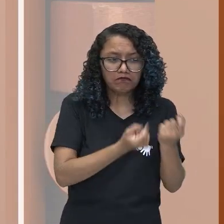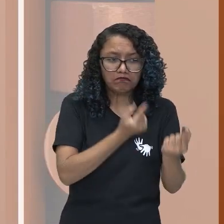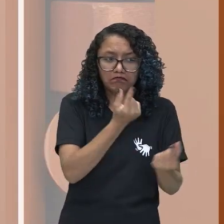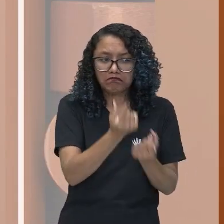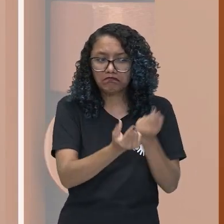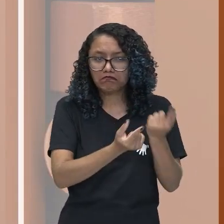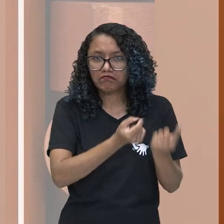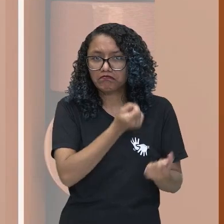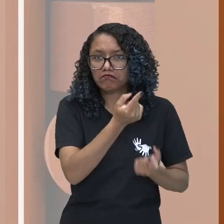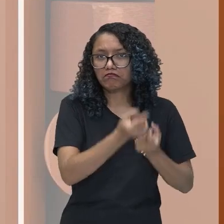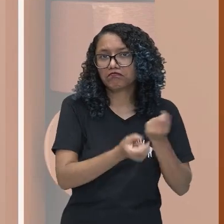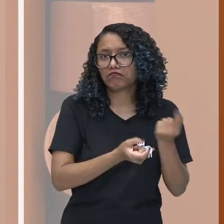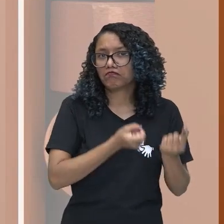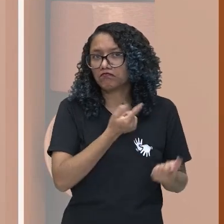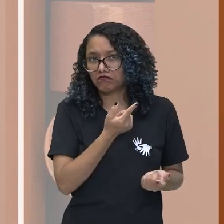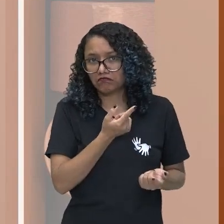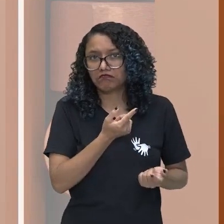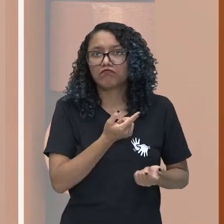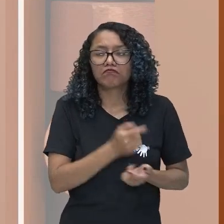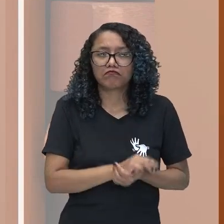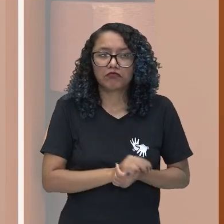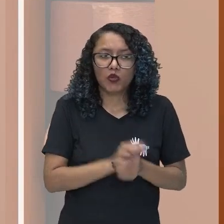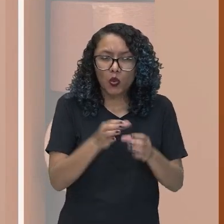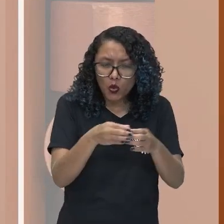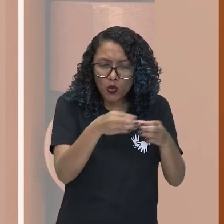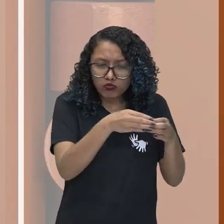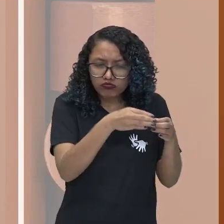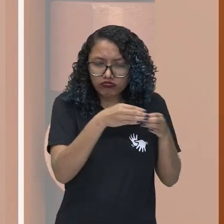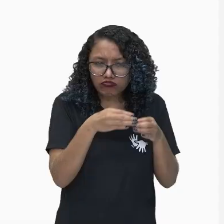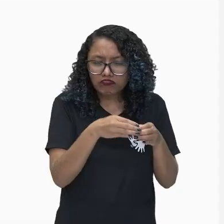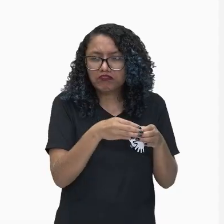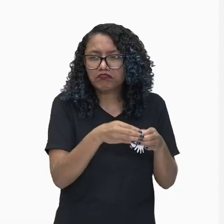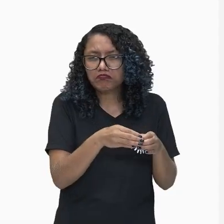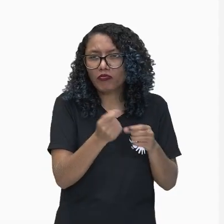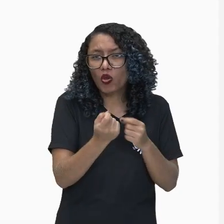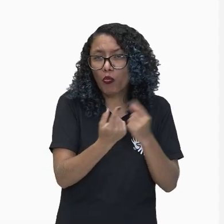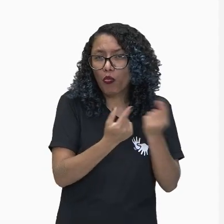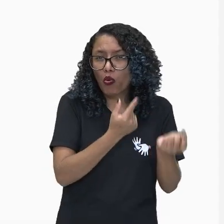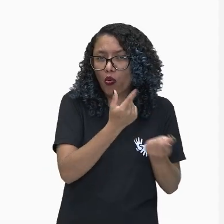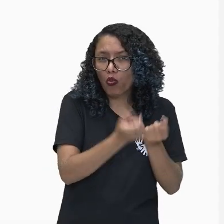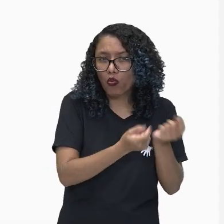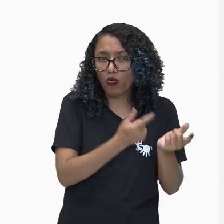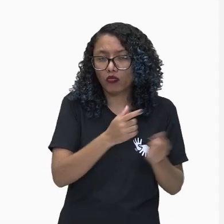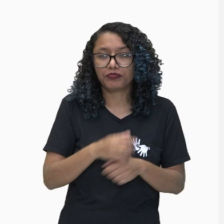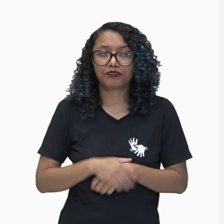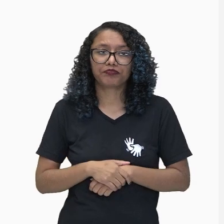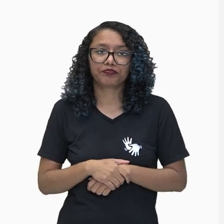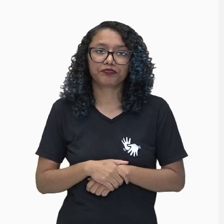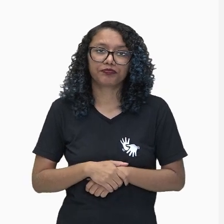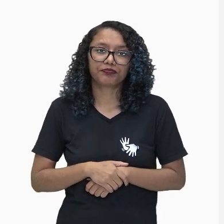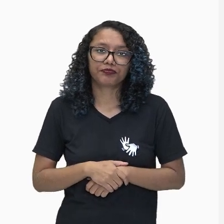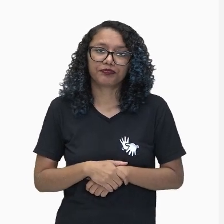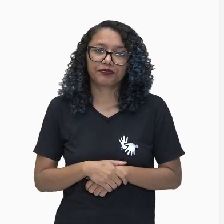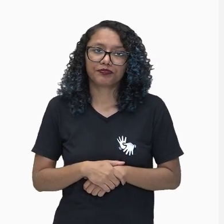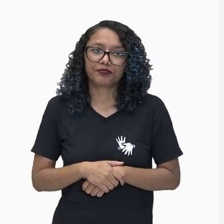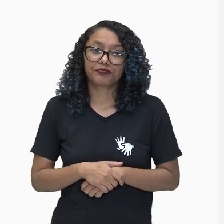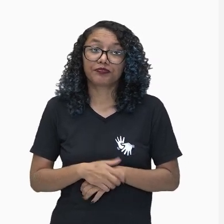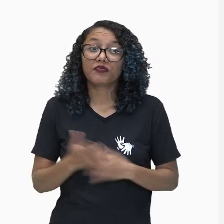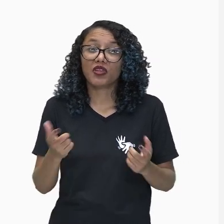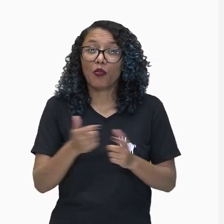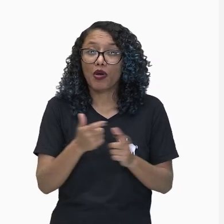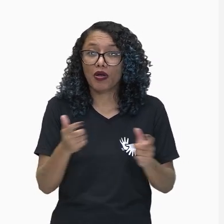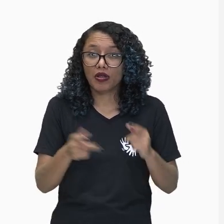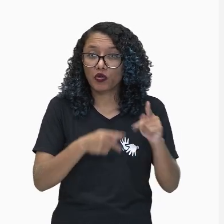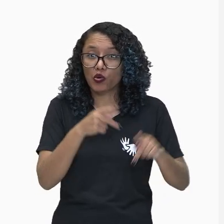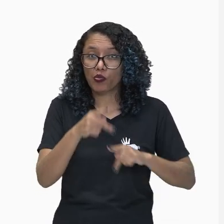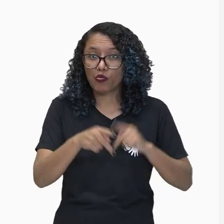tá? Então, voltando a essas características demográficas da Europa, gente, a maior parte da população ela vai